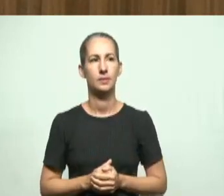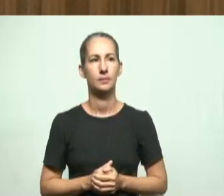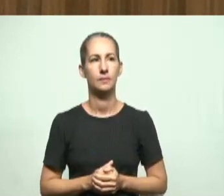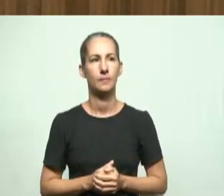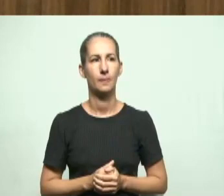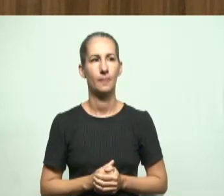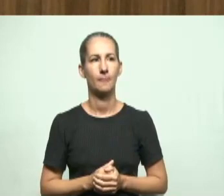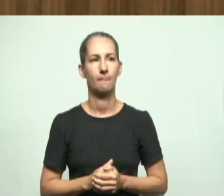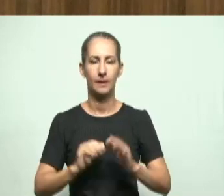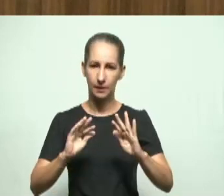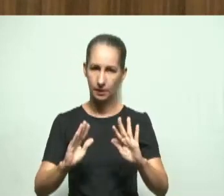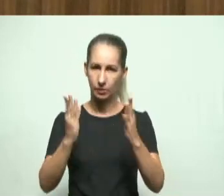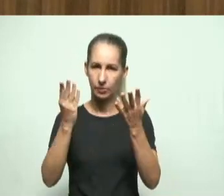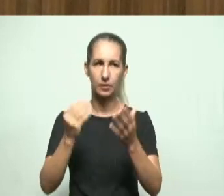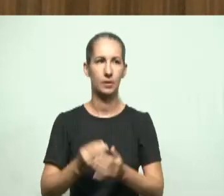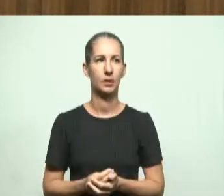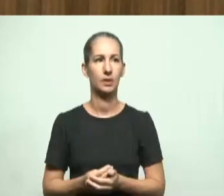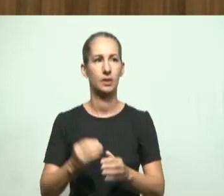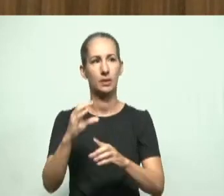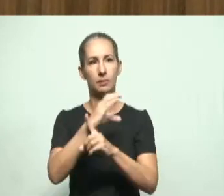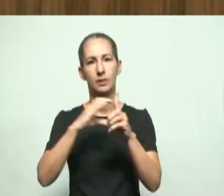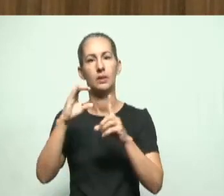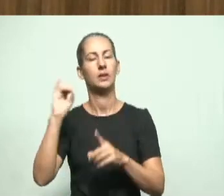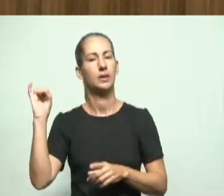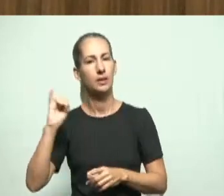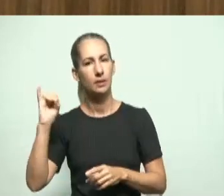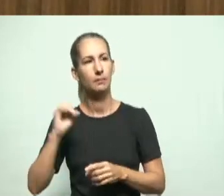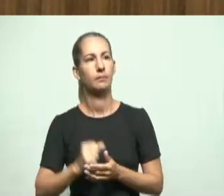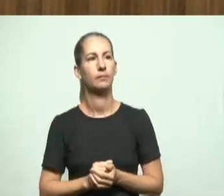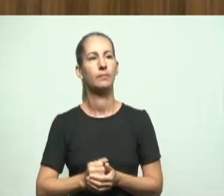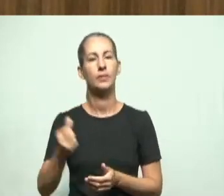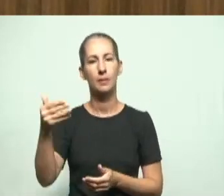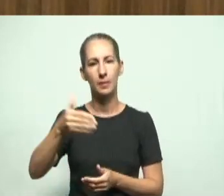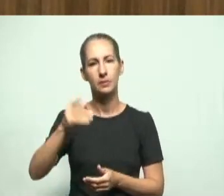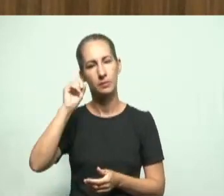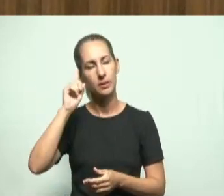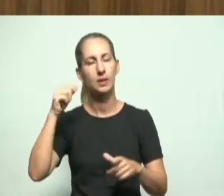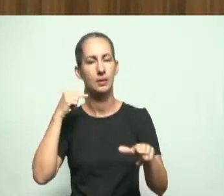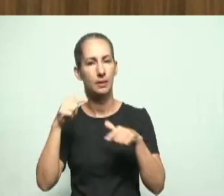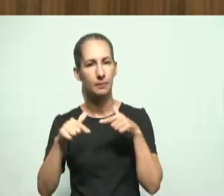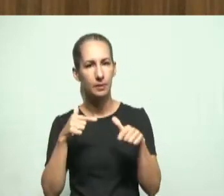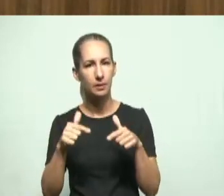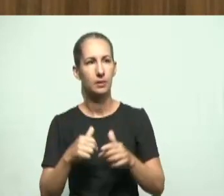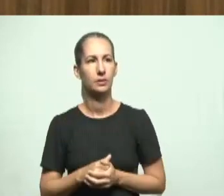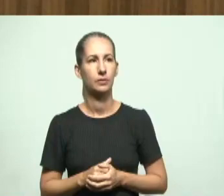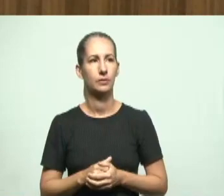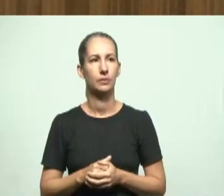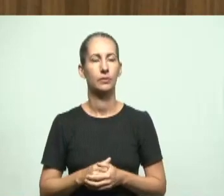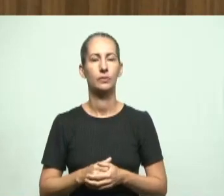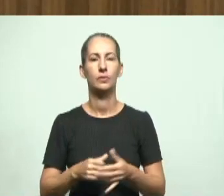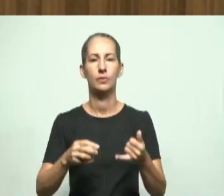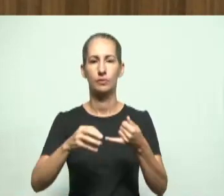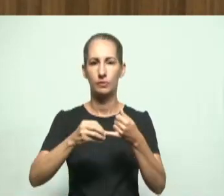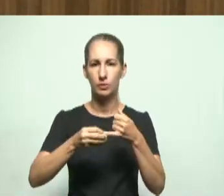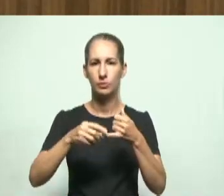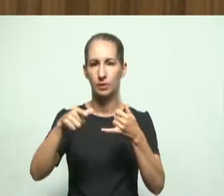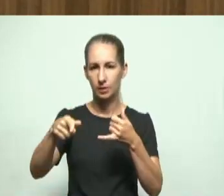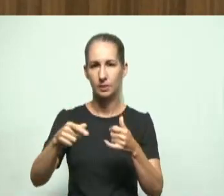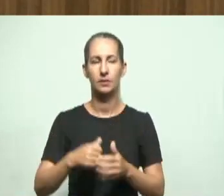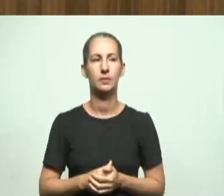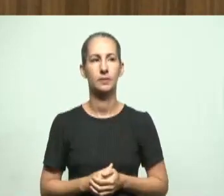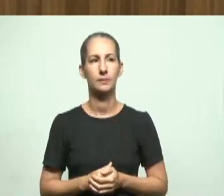gente inaugurar e entregar a comunidade de Igapó. Participando do Dia do Trabalhador, da feijoada do SEGME SC lá